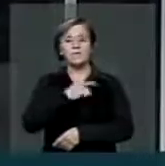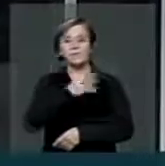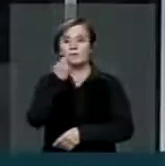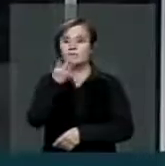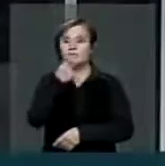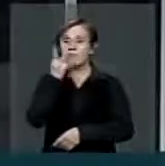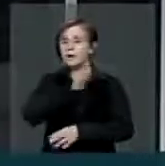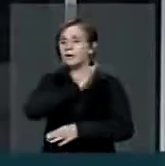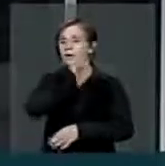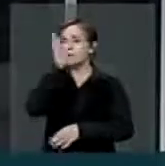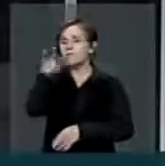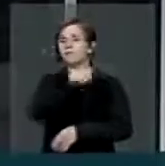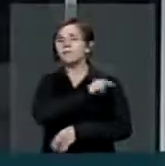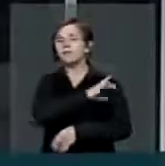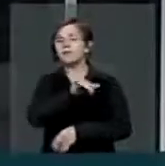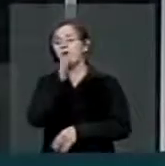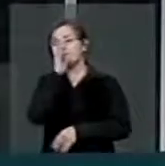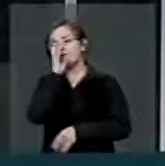presidente?